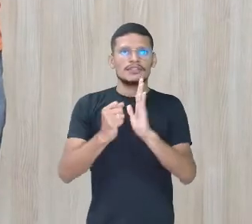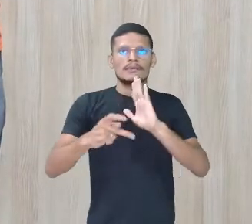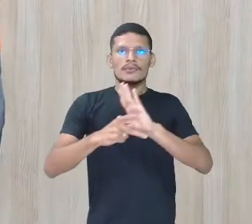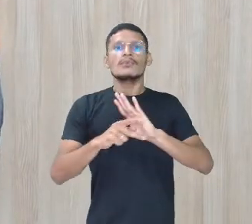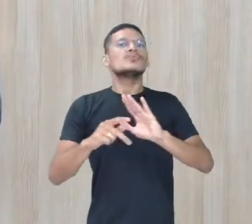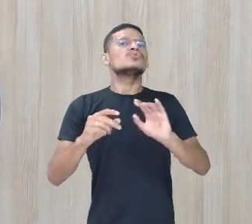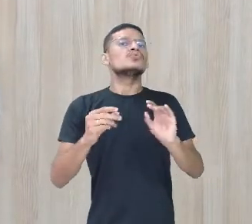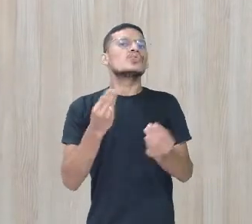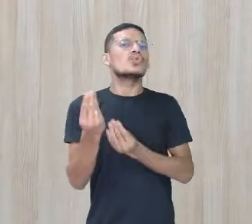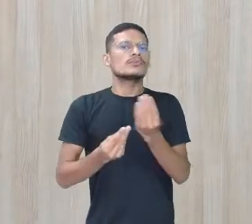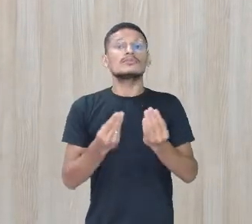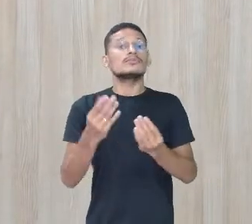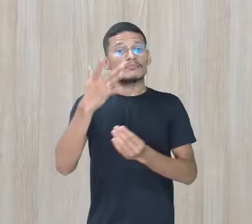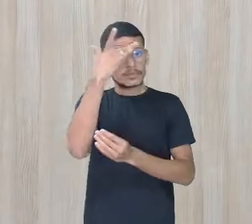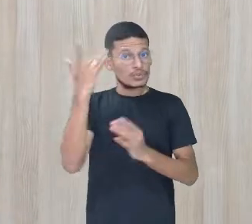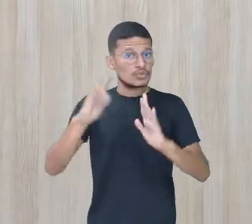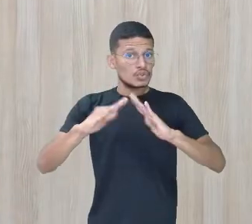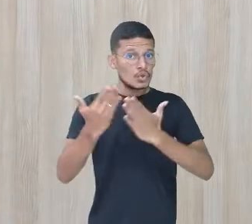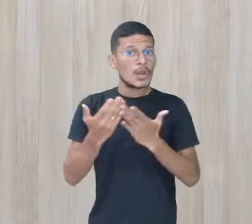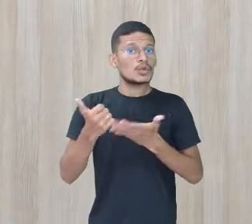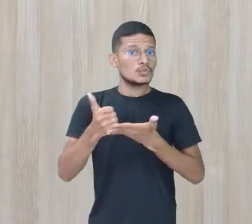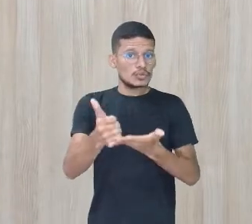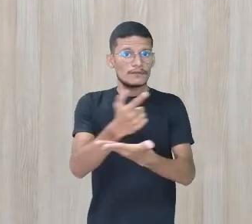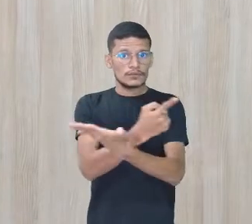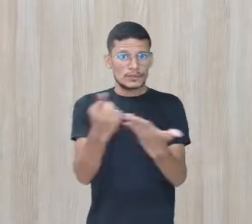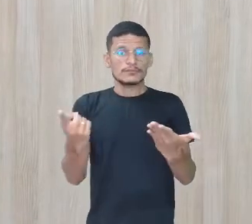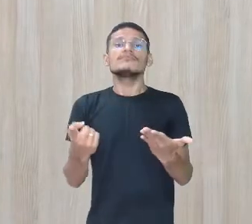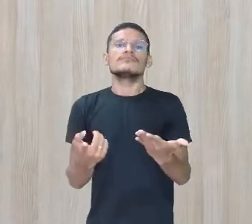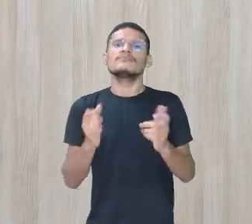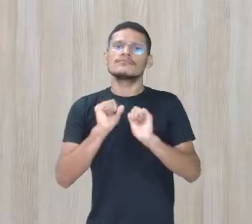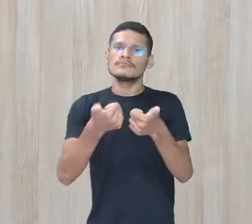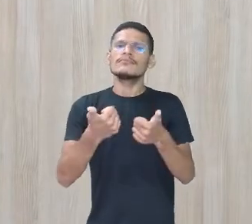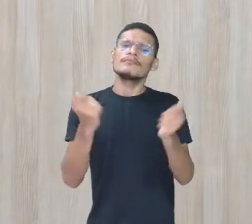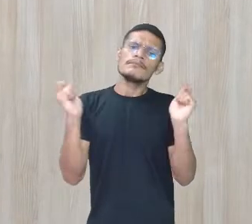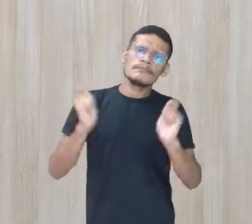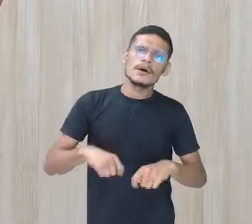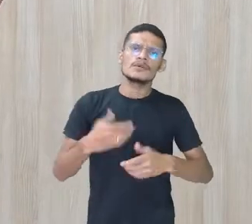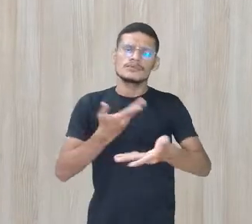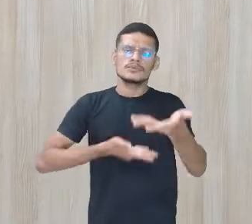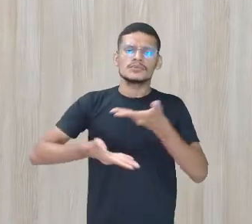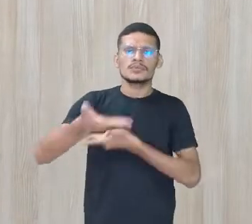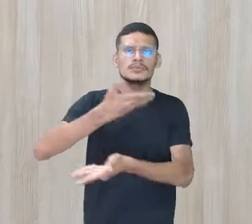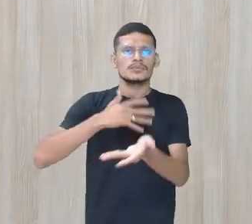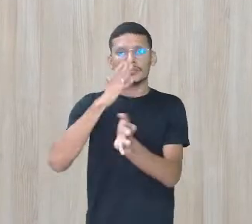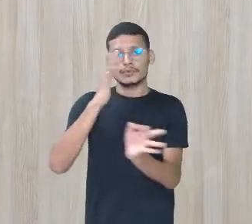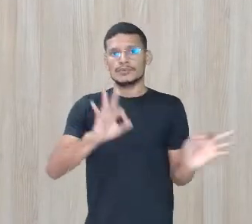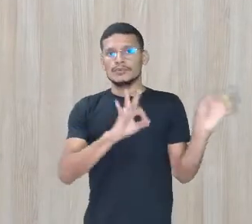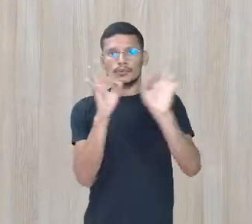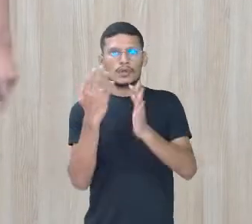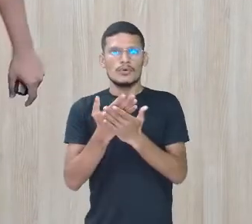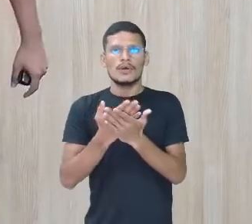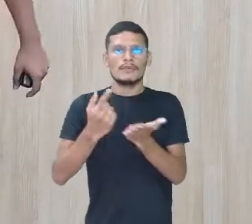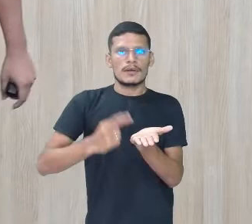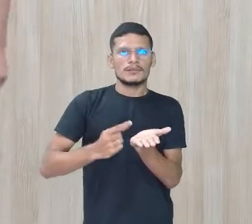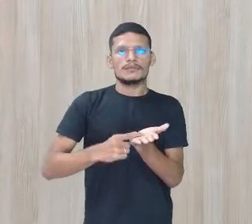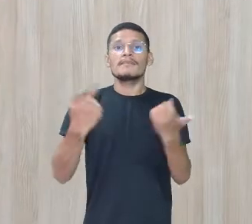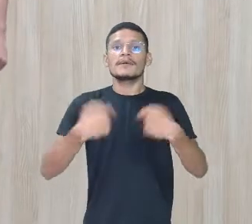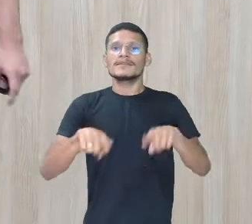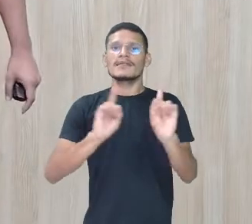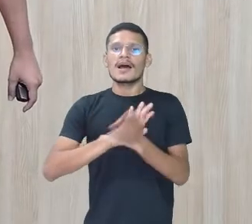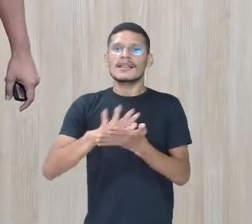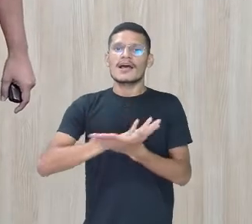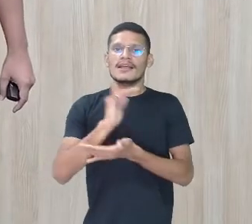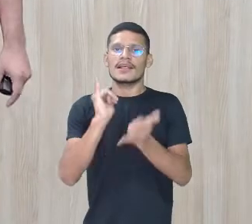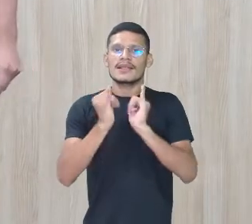sua escola vai ajudar. E aí vocês podem conversar aqui conosco ao vivo na aula, pode acompanhar a aula pelo aplicativo, não precisa usar a sua internet, não precisa